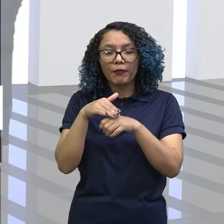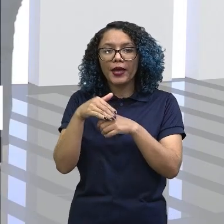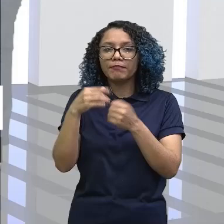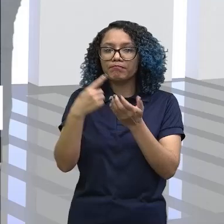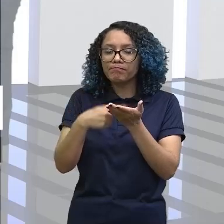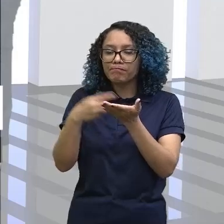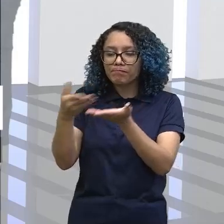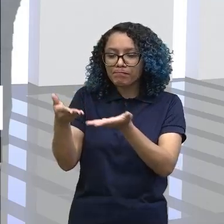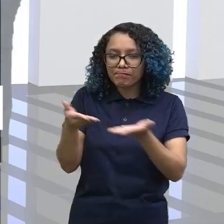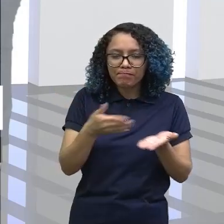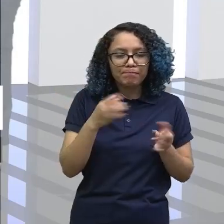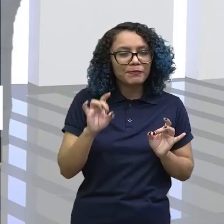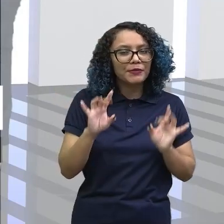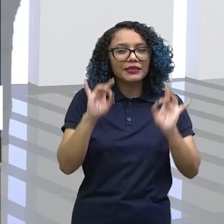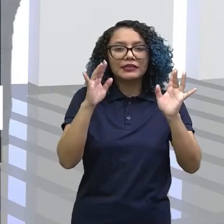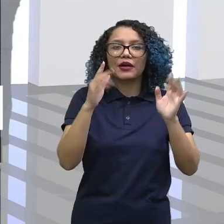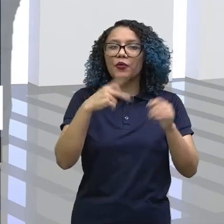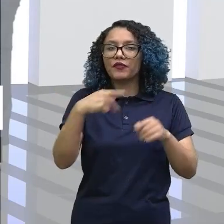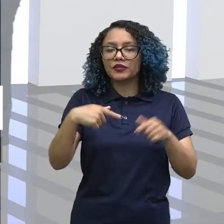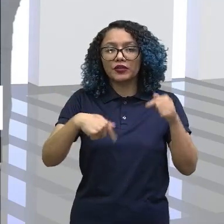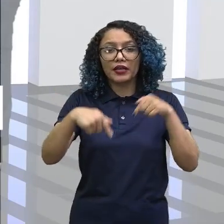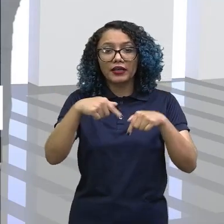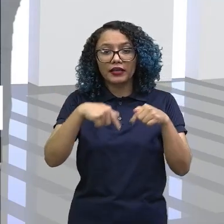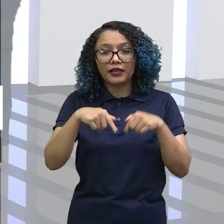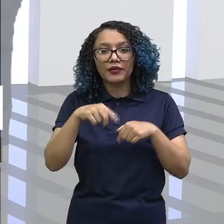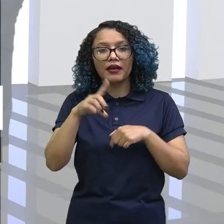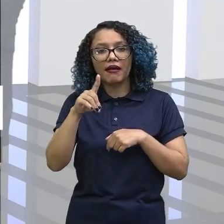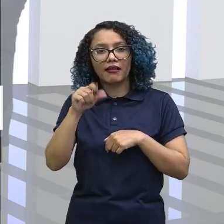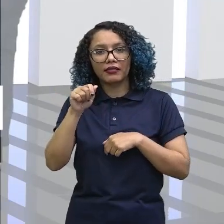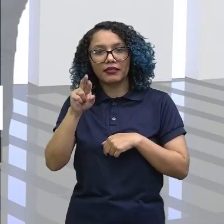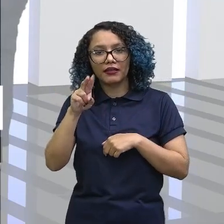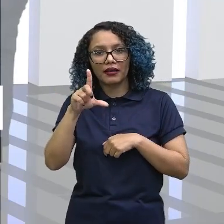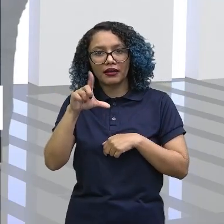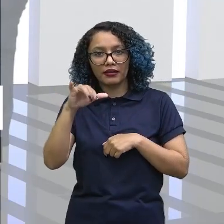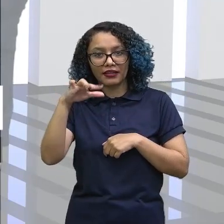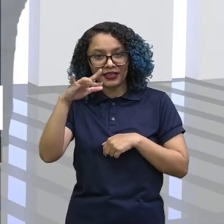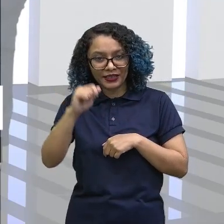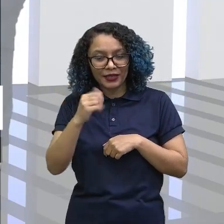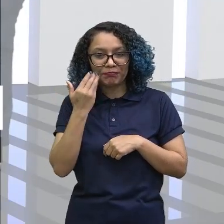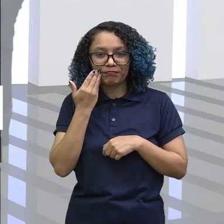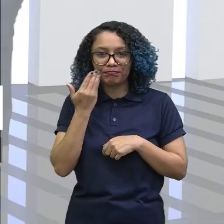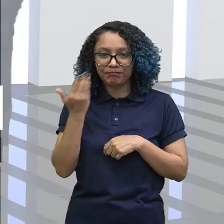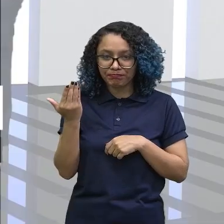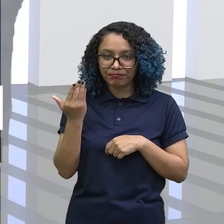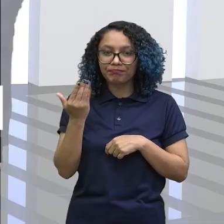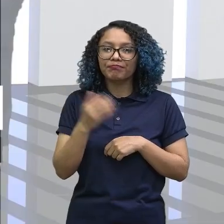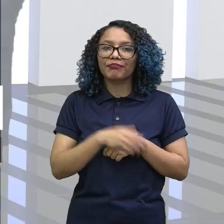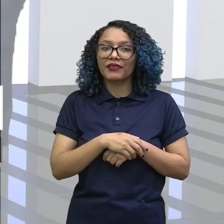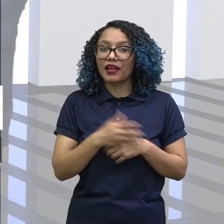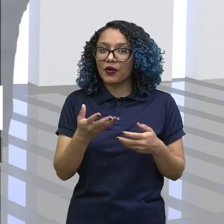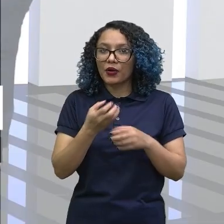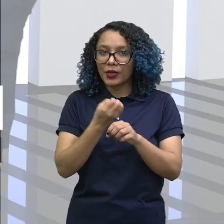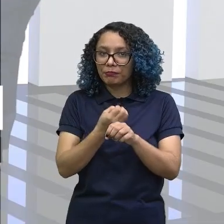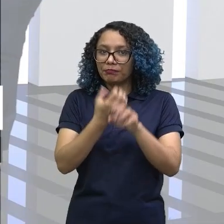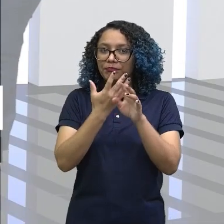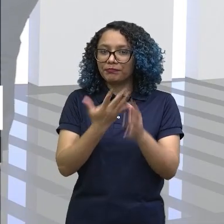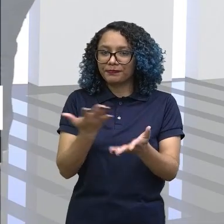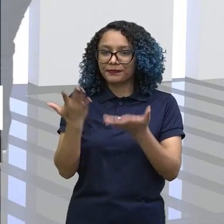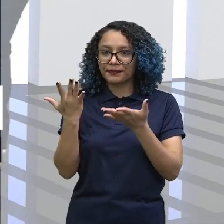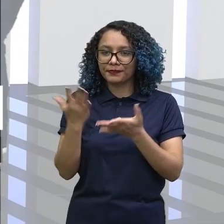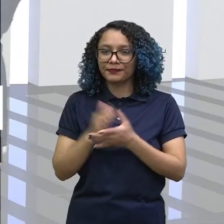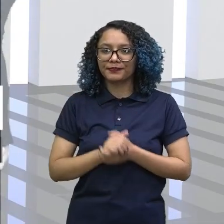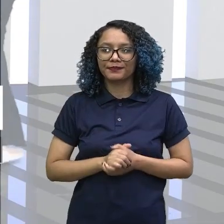especial, a professora de Química, a professora Darlinda Monteiro. Ela está no link para vocês. Vamos lá